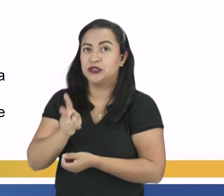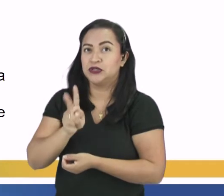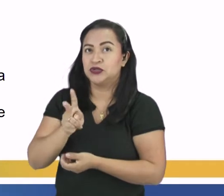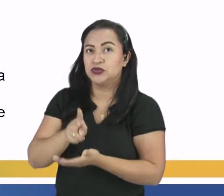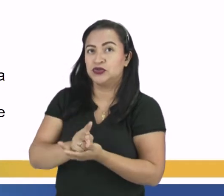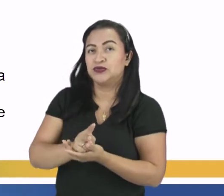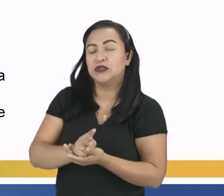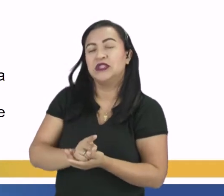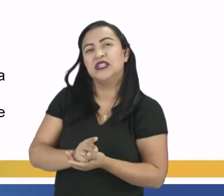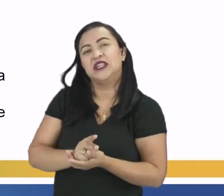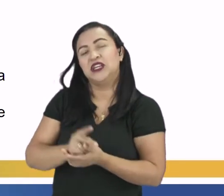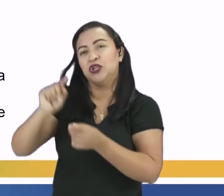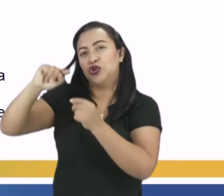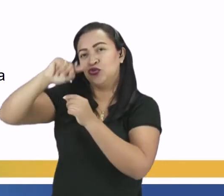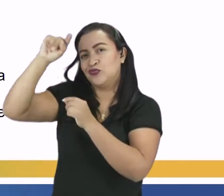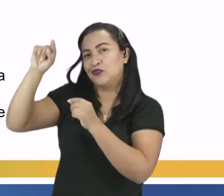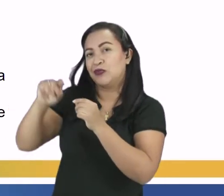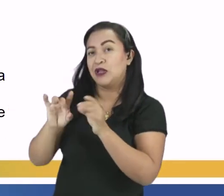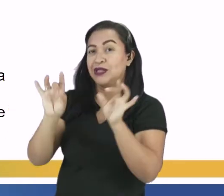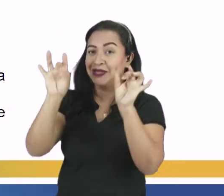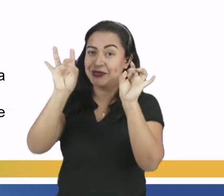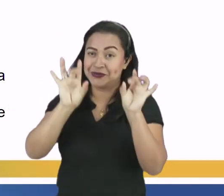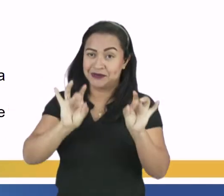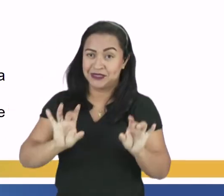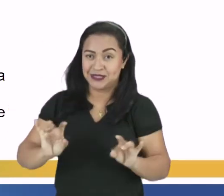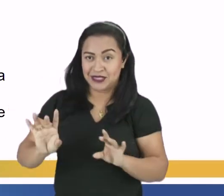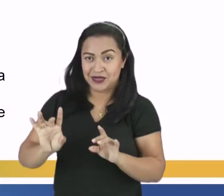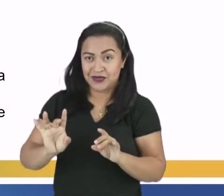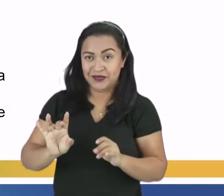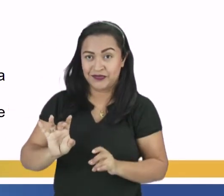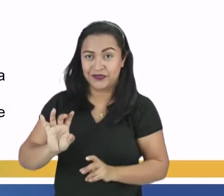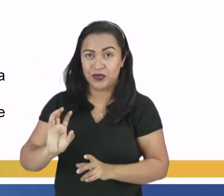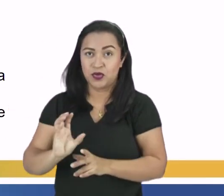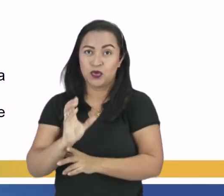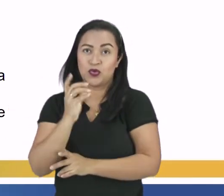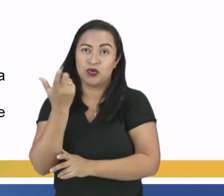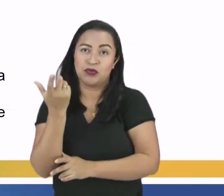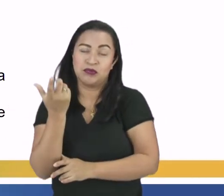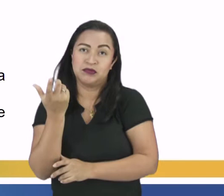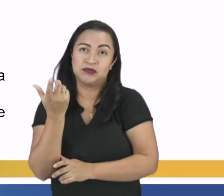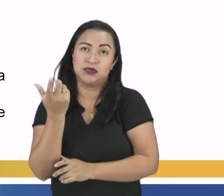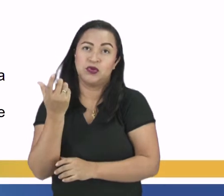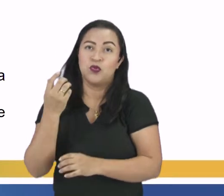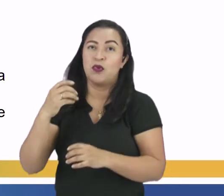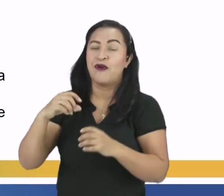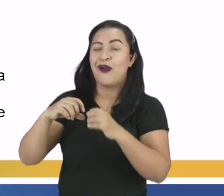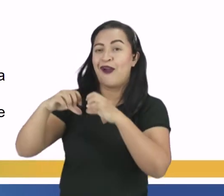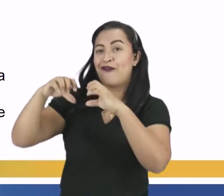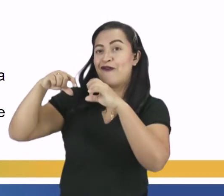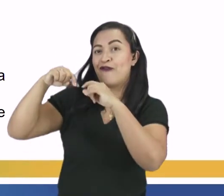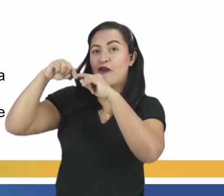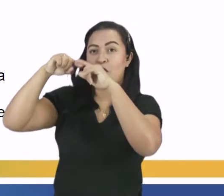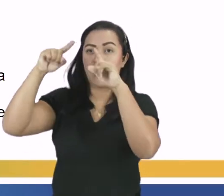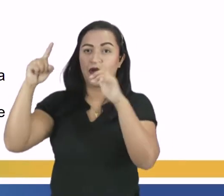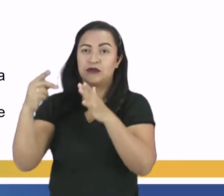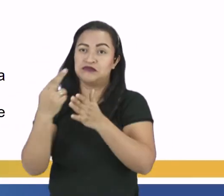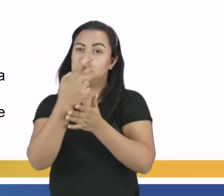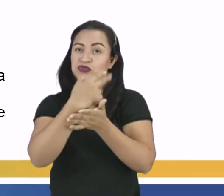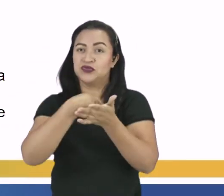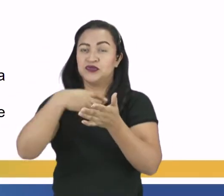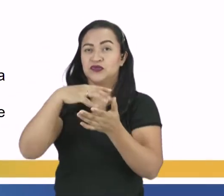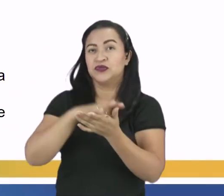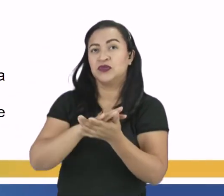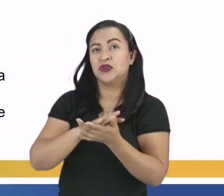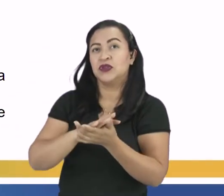balão especial, que ele ocorre quando assumem uma forma de uma figura. Conota o quê? O